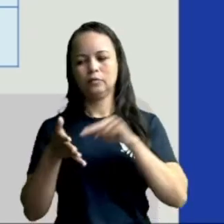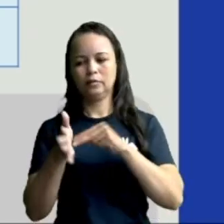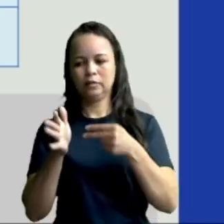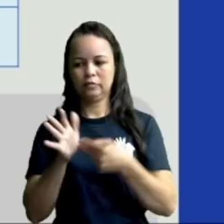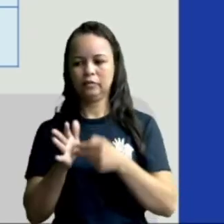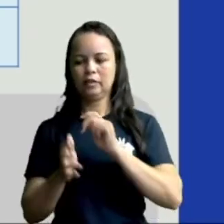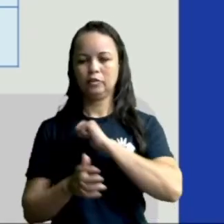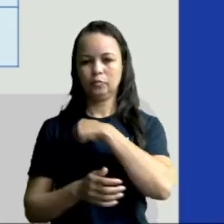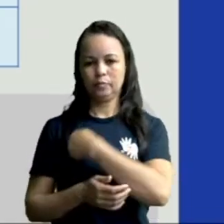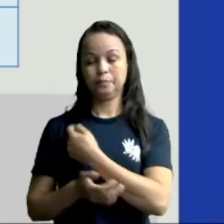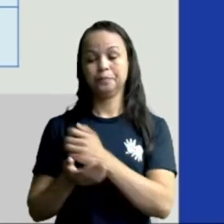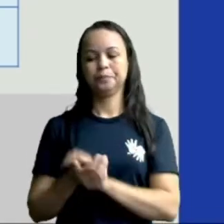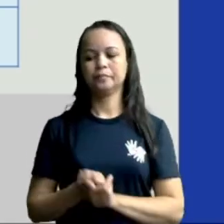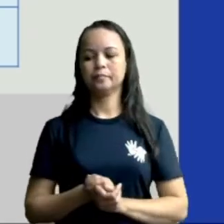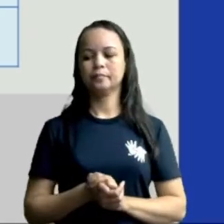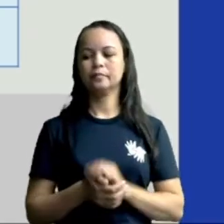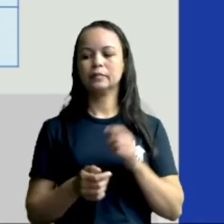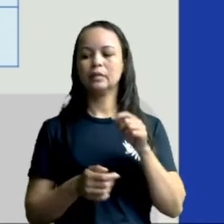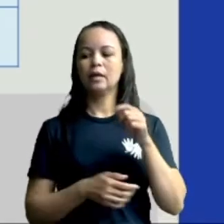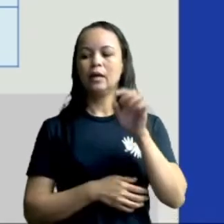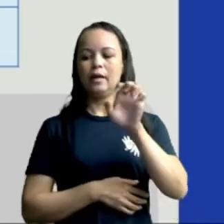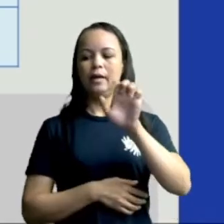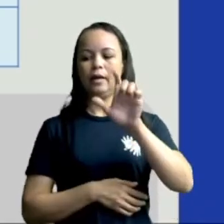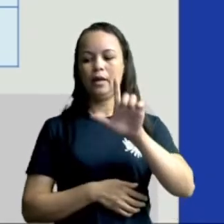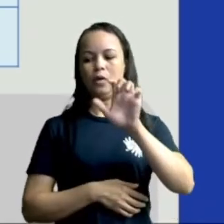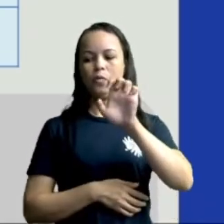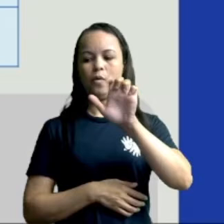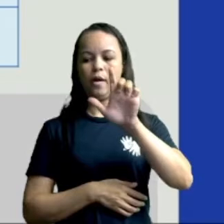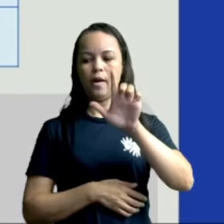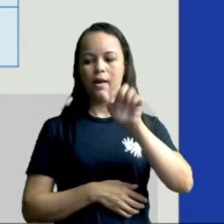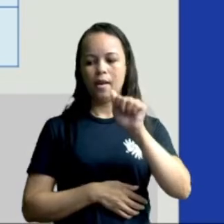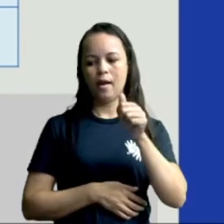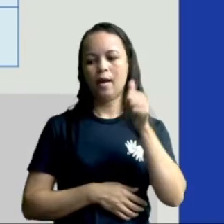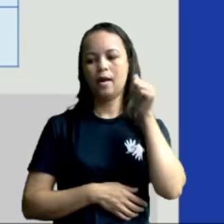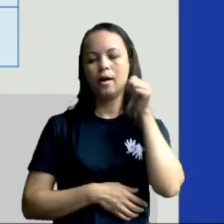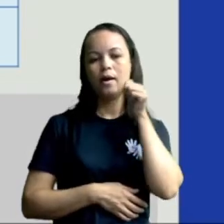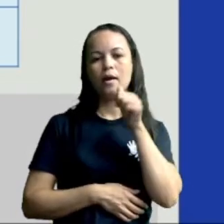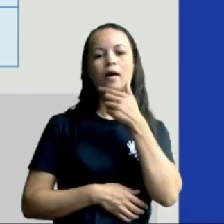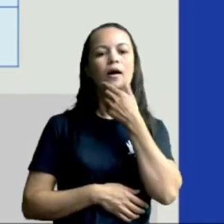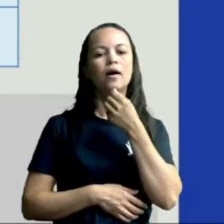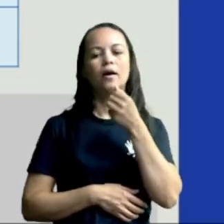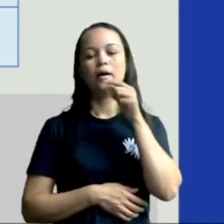certo? Él, ella y usted hablaría.